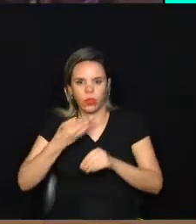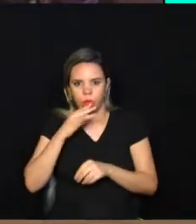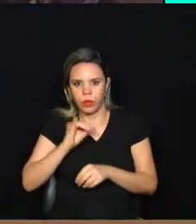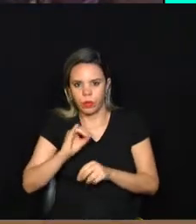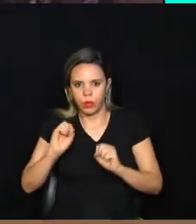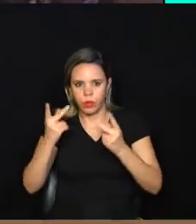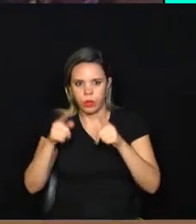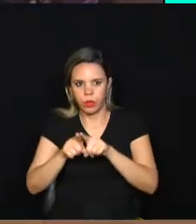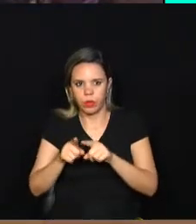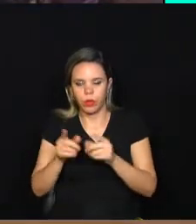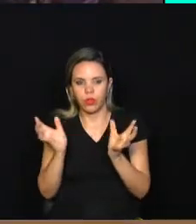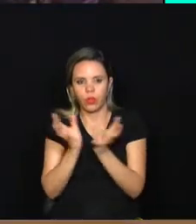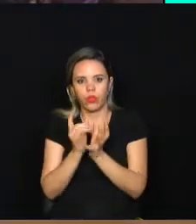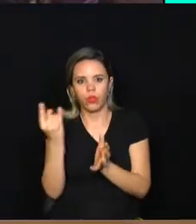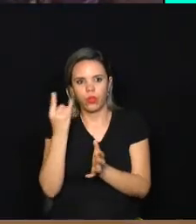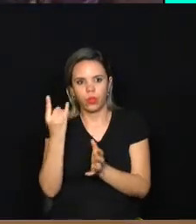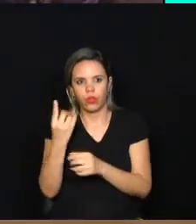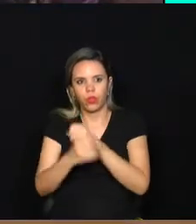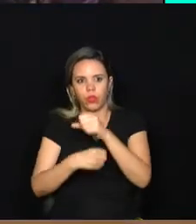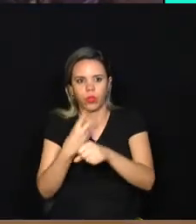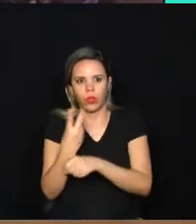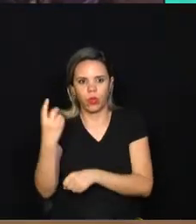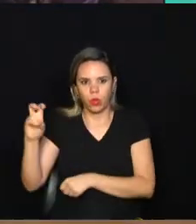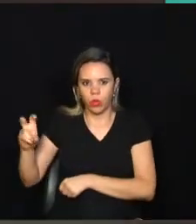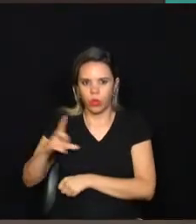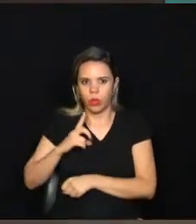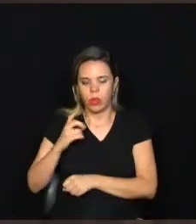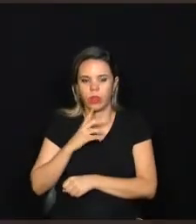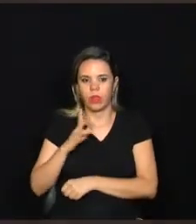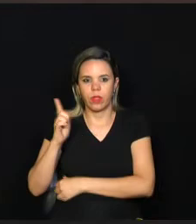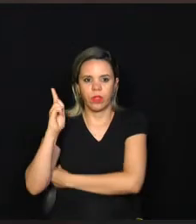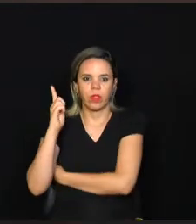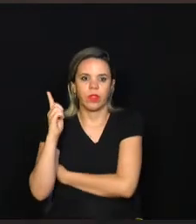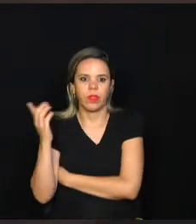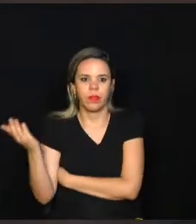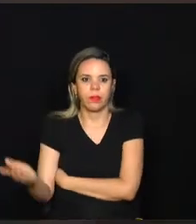banda de rock formada em 2005 na cidade de Goiânia.